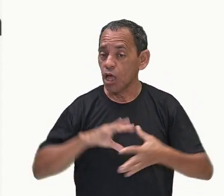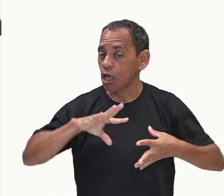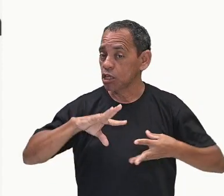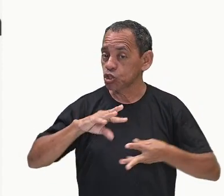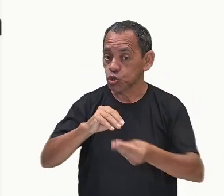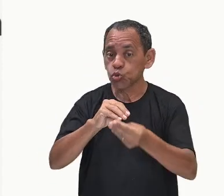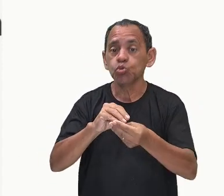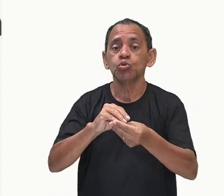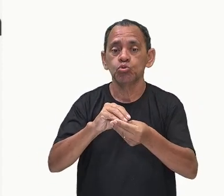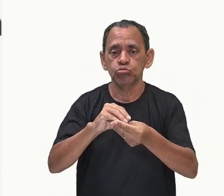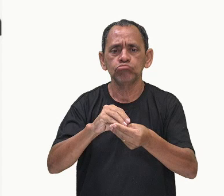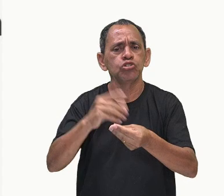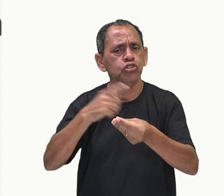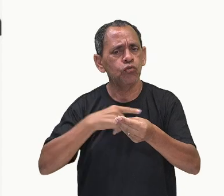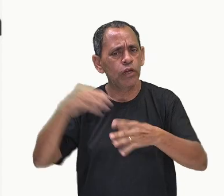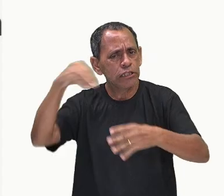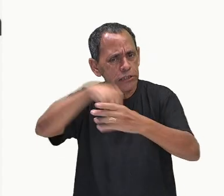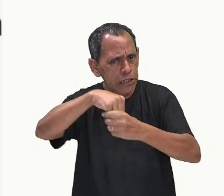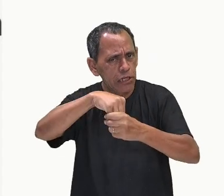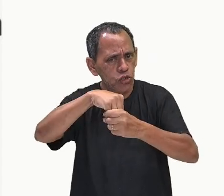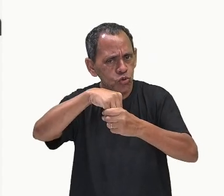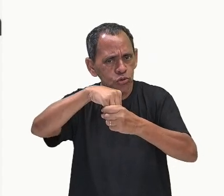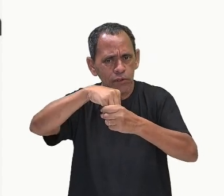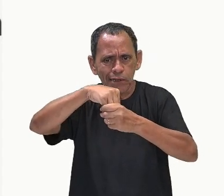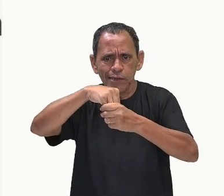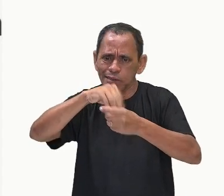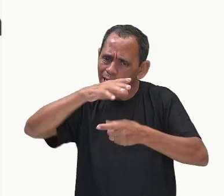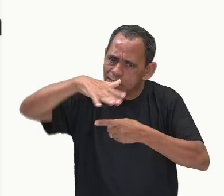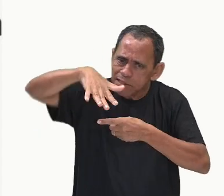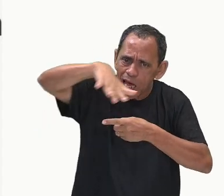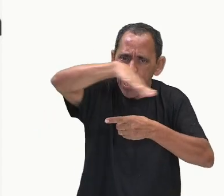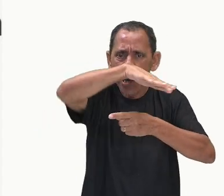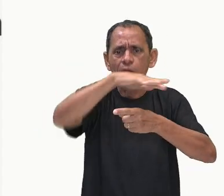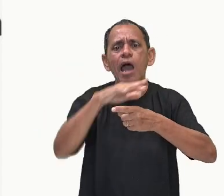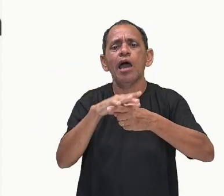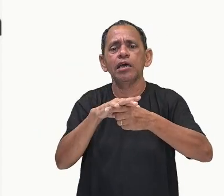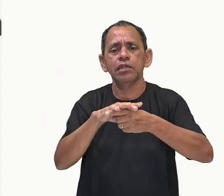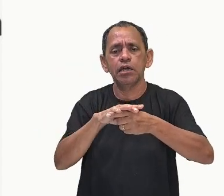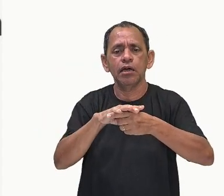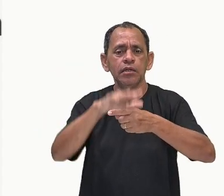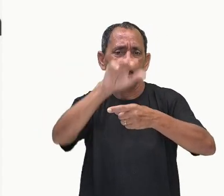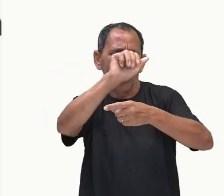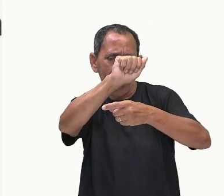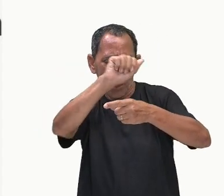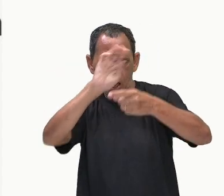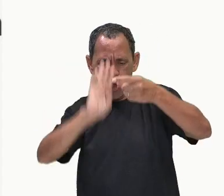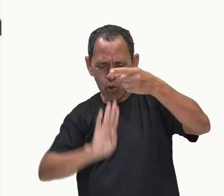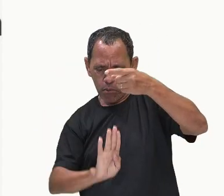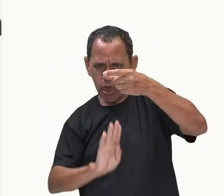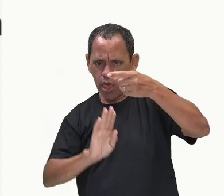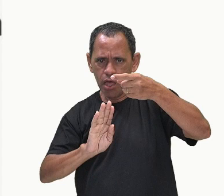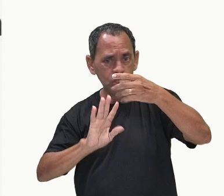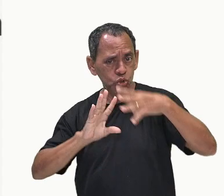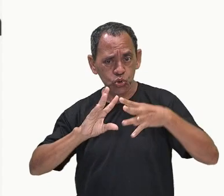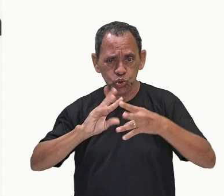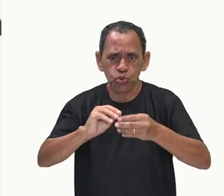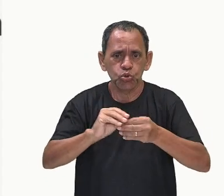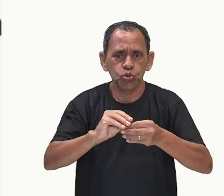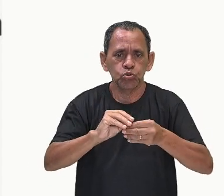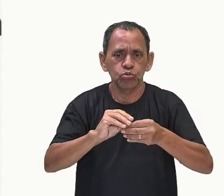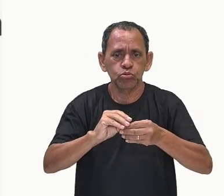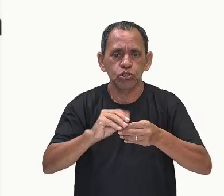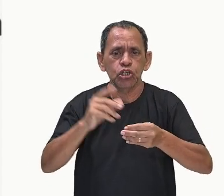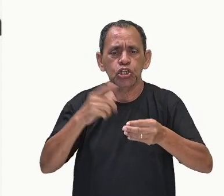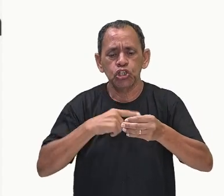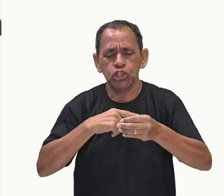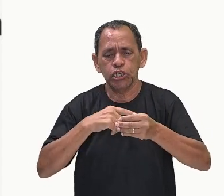Da circunferência, tanto no plano A quanto no plano B, tá? Incluindo esse espaço